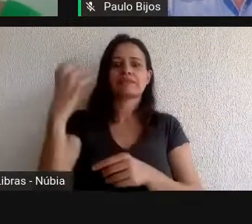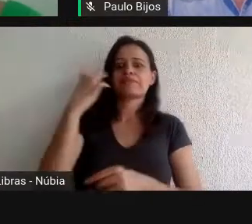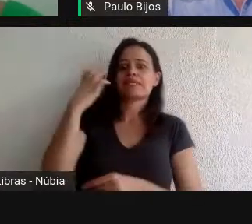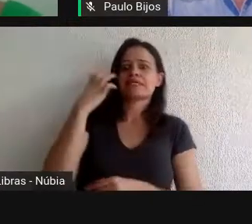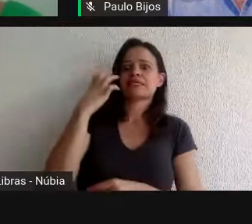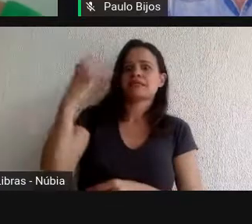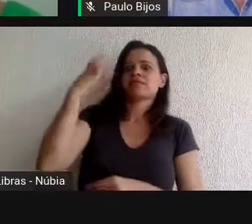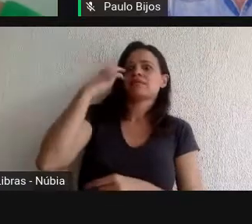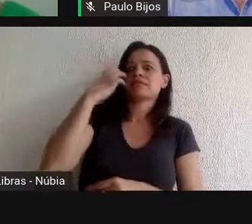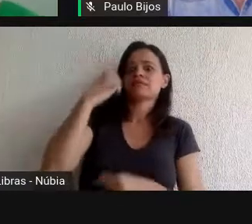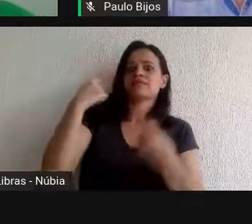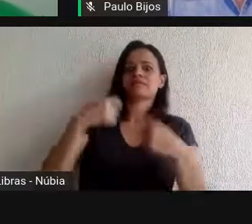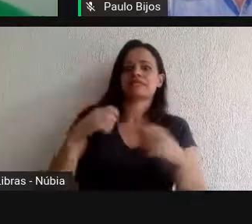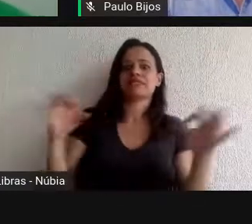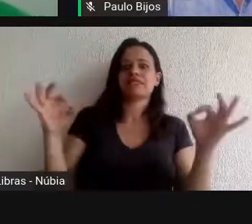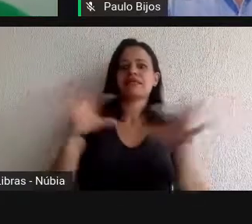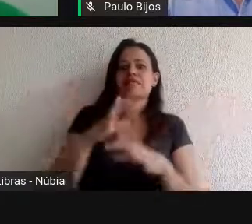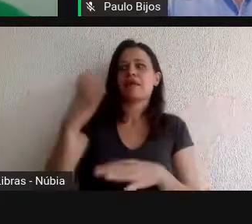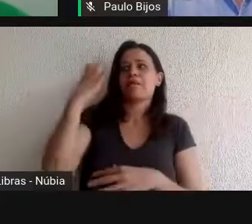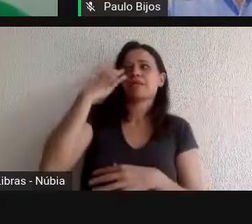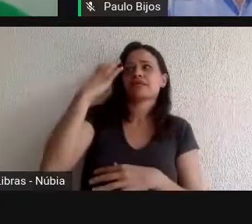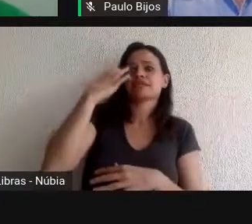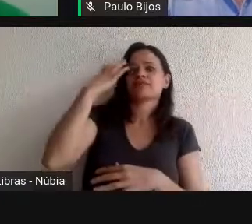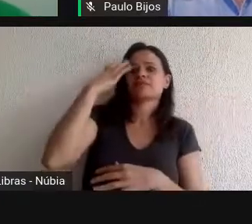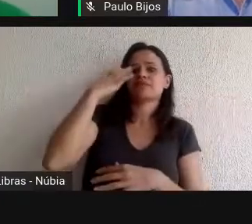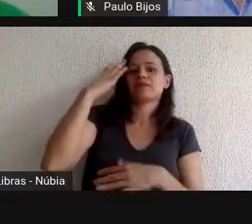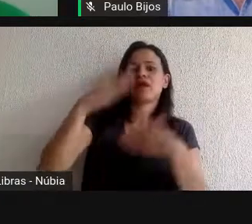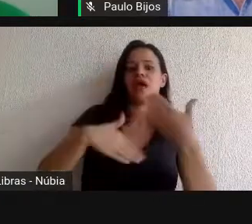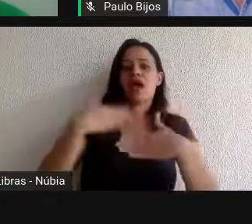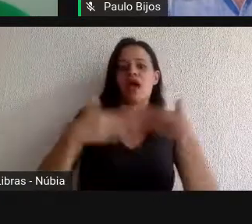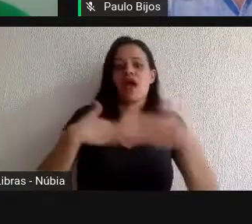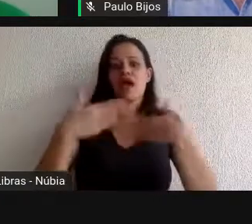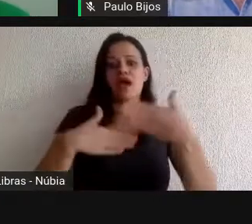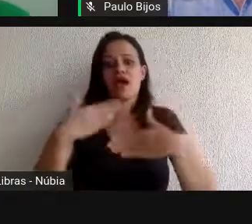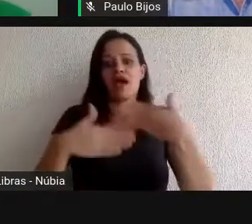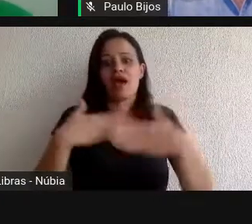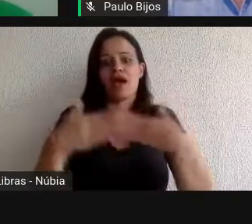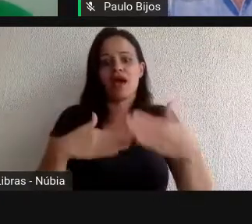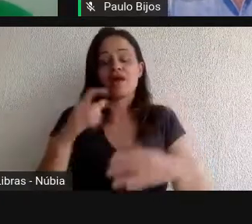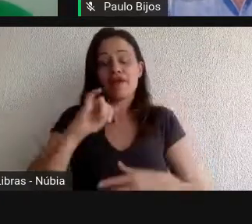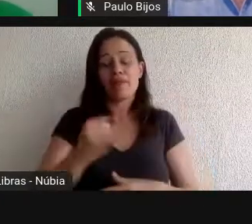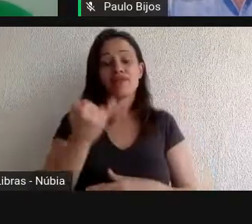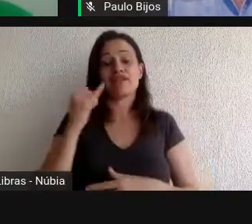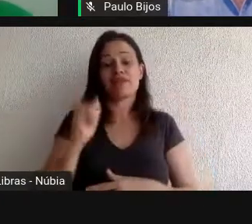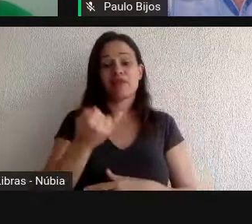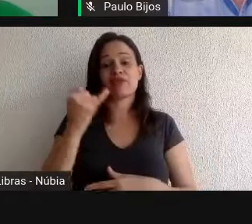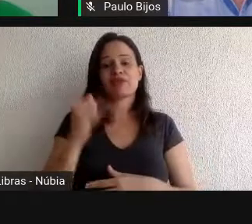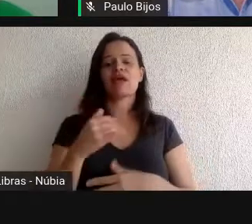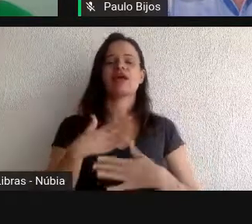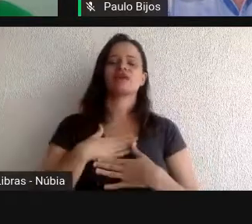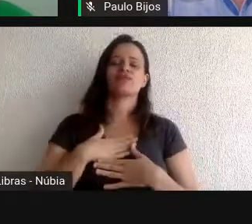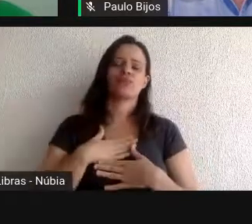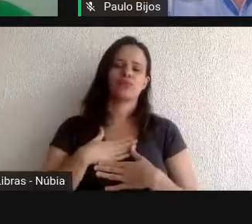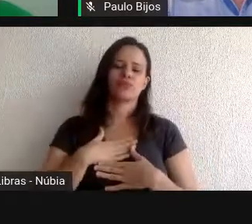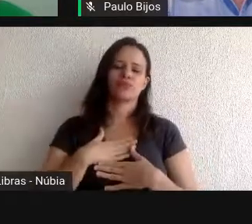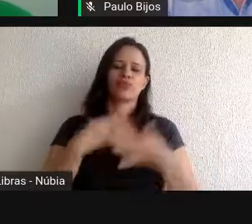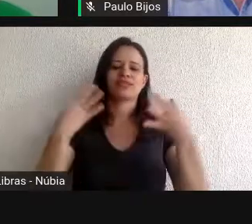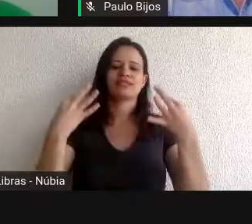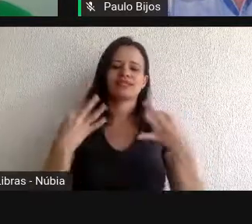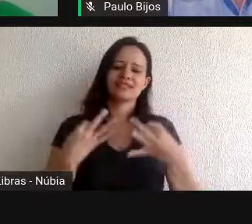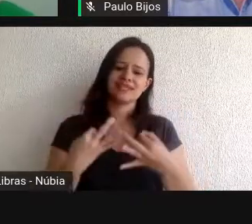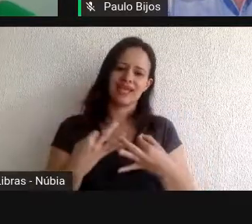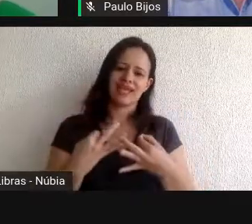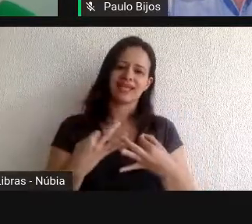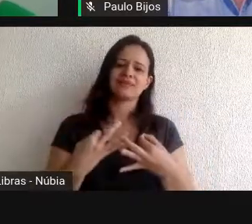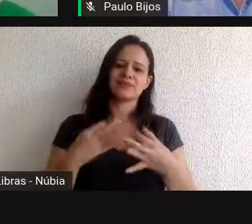terminar. Eu pensava, se não der tempo na Câmara, o Senado vai aproveitar, se não der tempo na Câmara, o Senado vai aproveitar. Então, deu tudo certo, e eu acho que é a